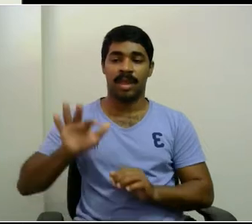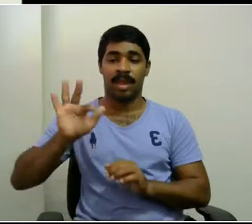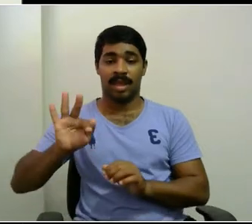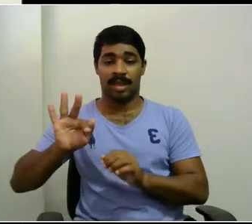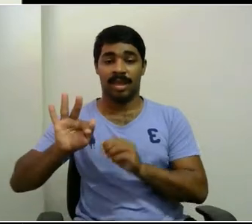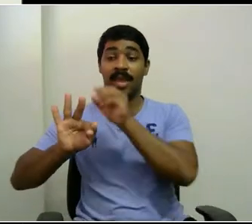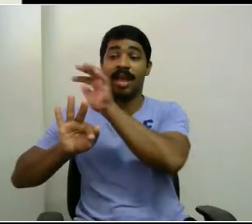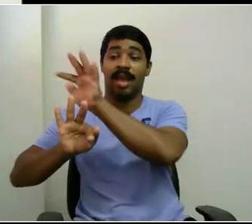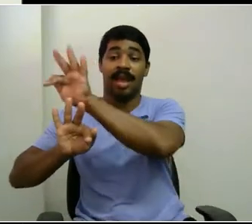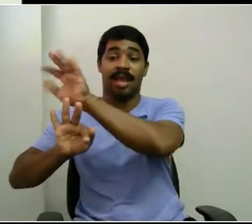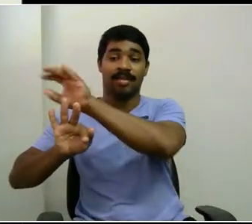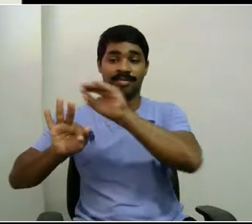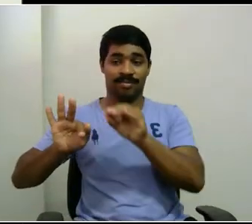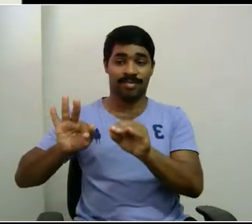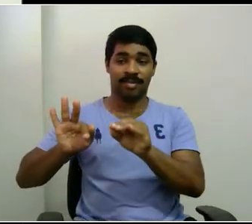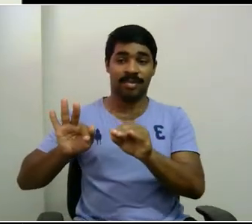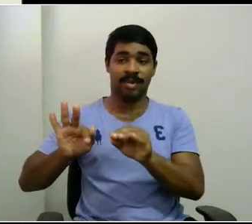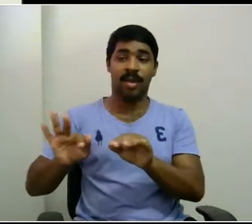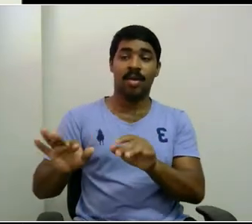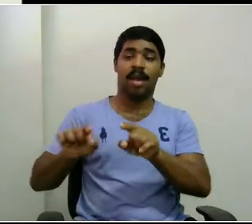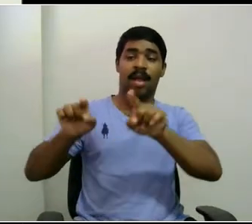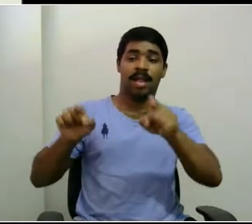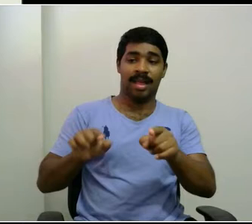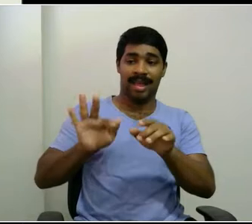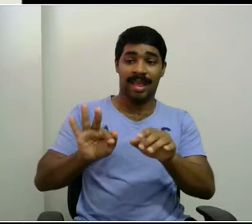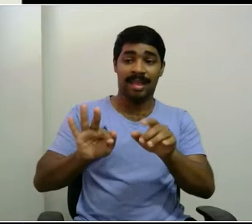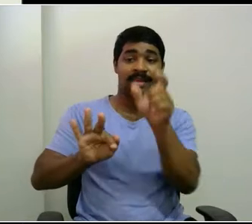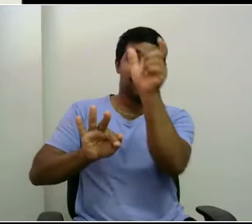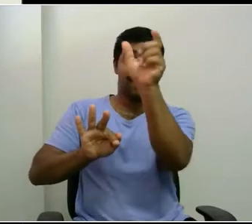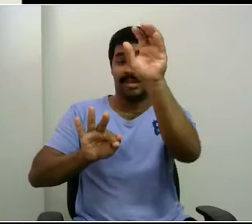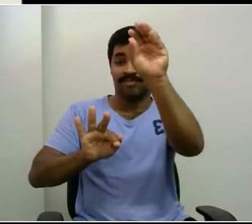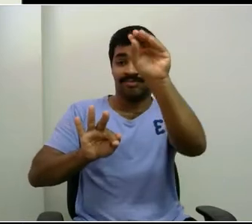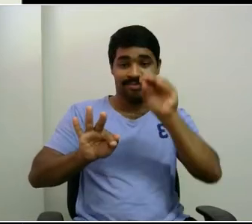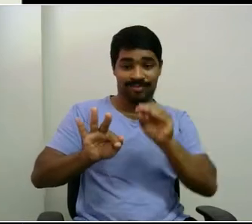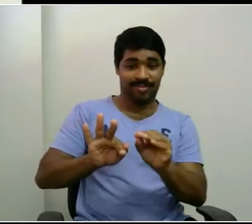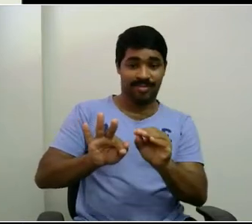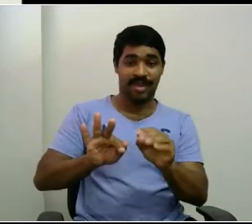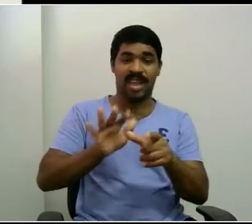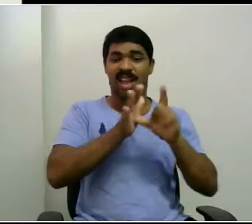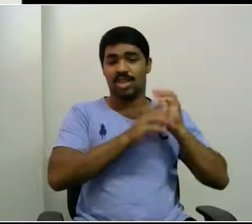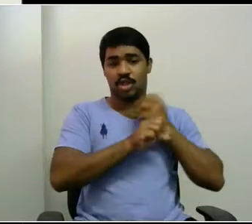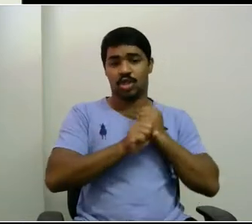ficaria 2 menos, aqui multiplica, ó, menos 3 vezes menos 1 vai ficar mais 3.